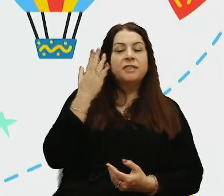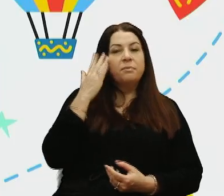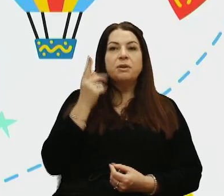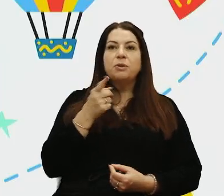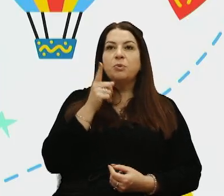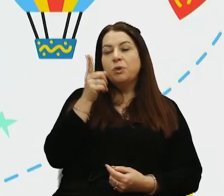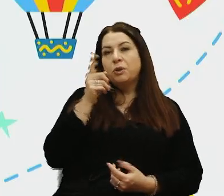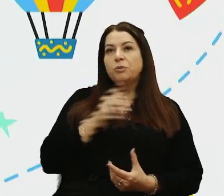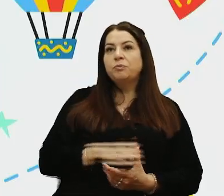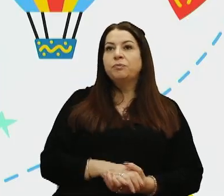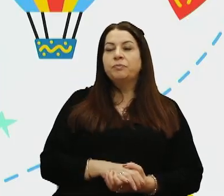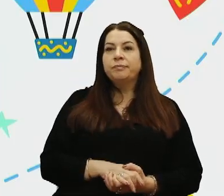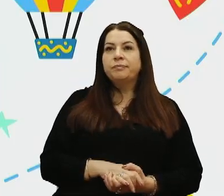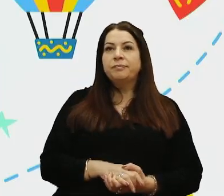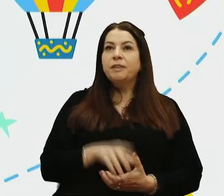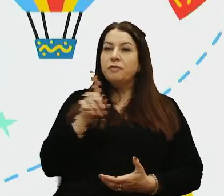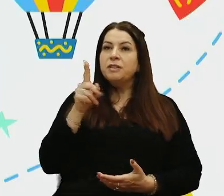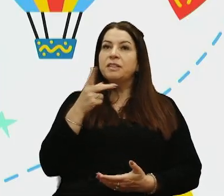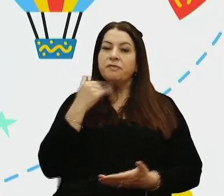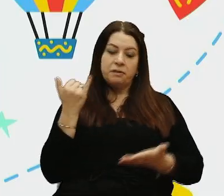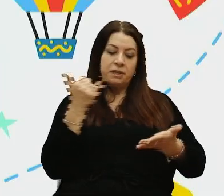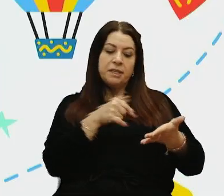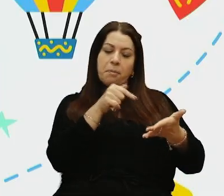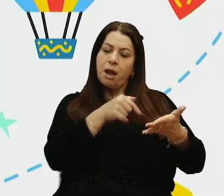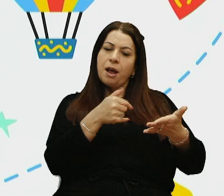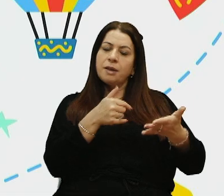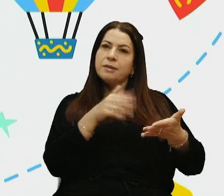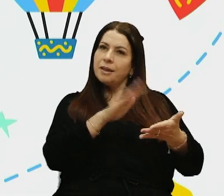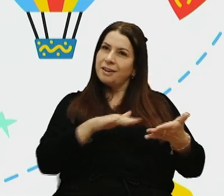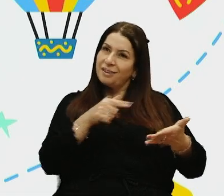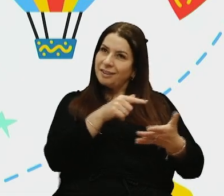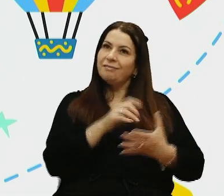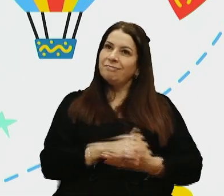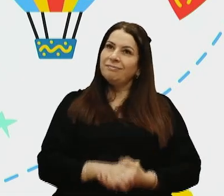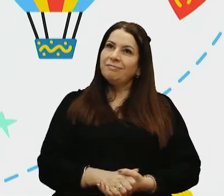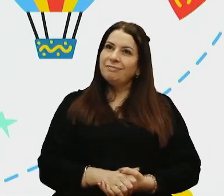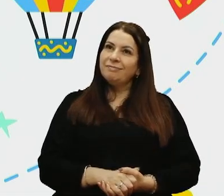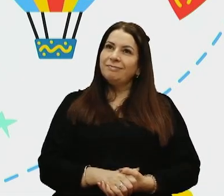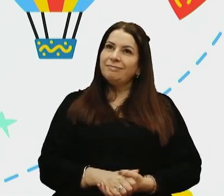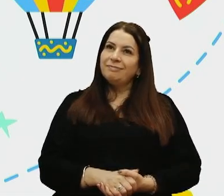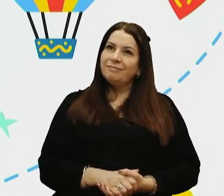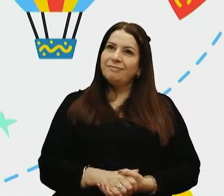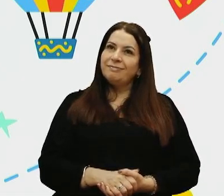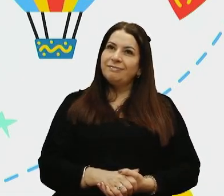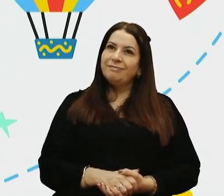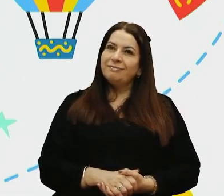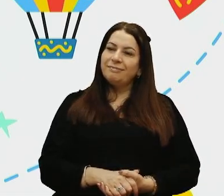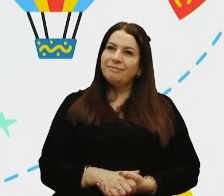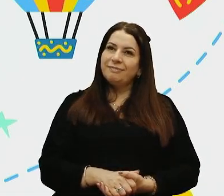que você falaria para essa criança. Hoje.